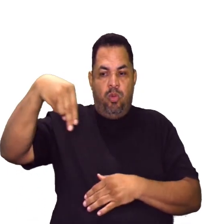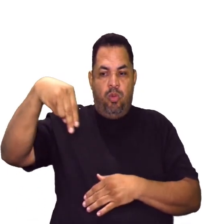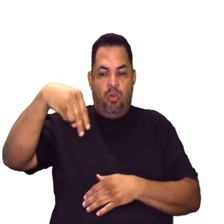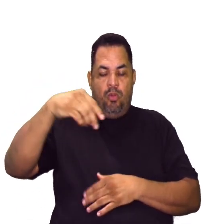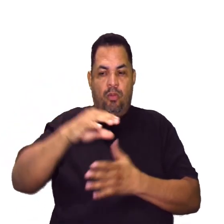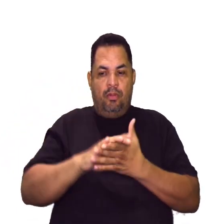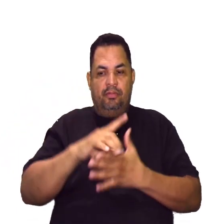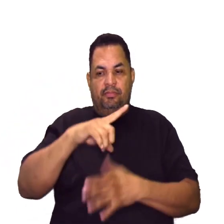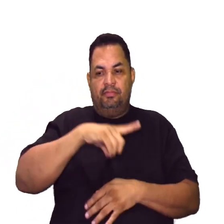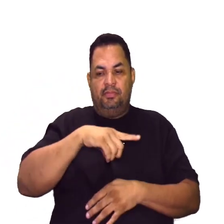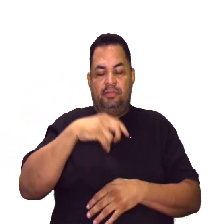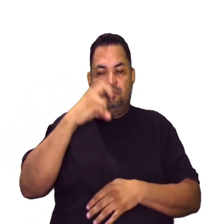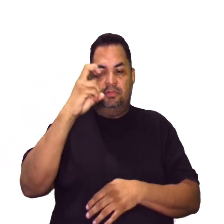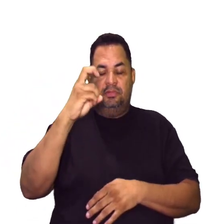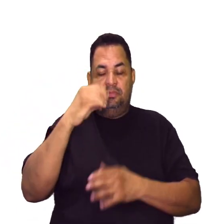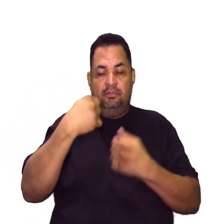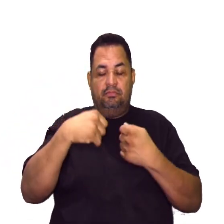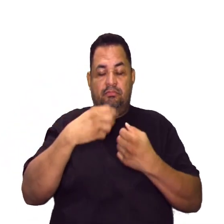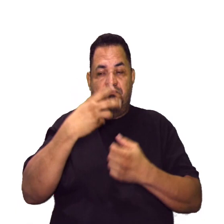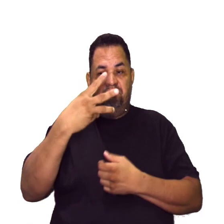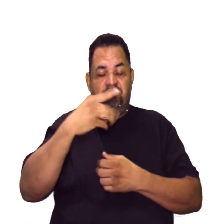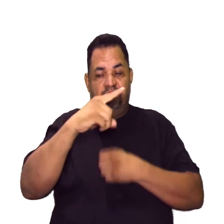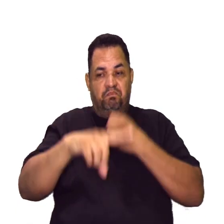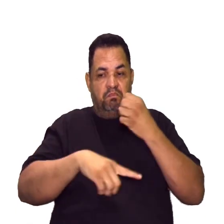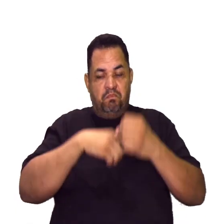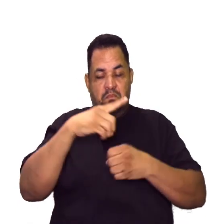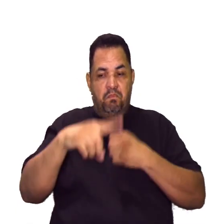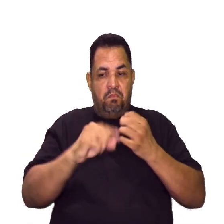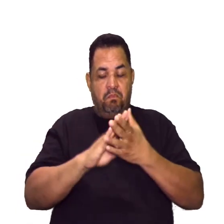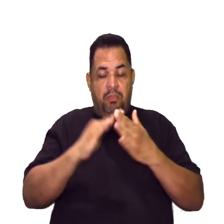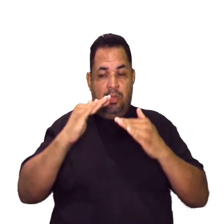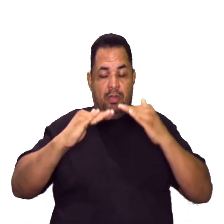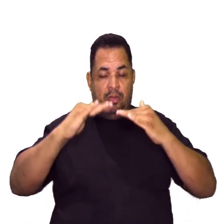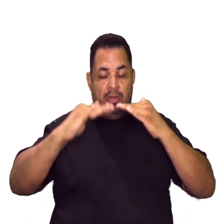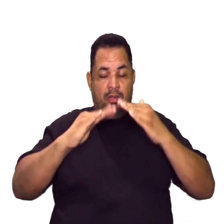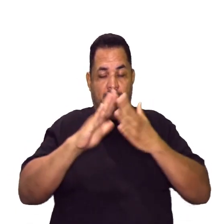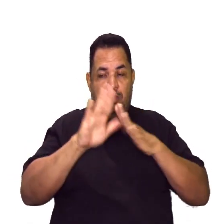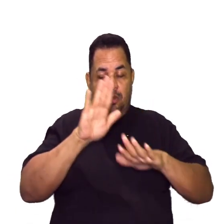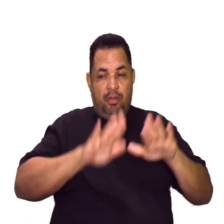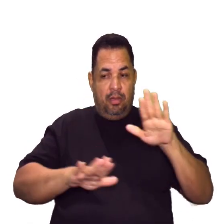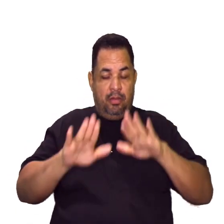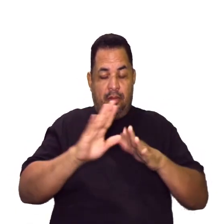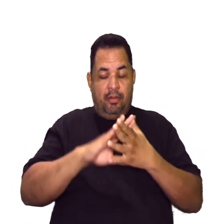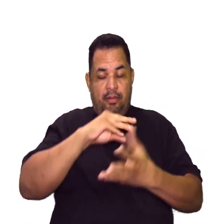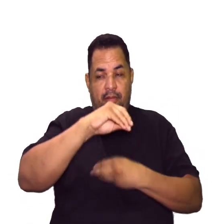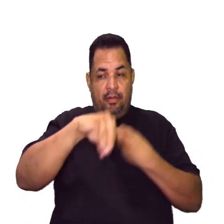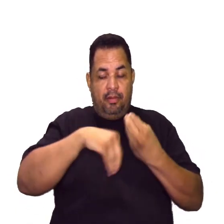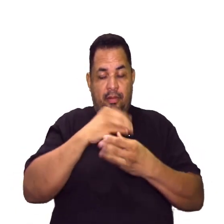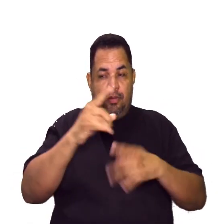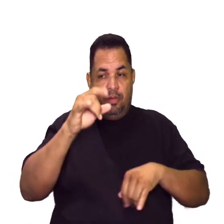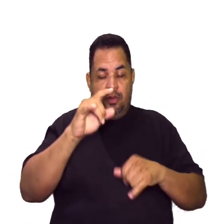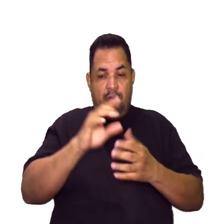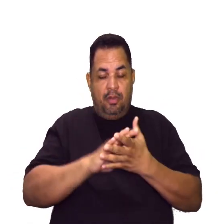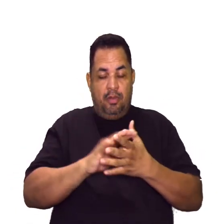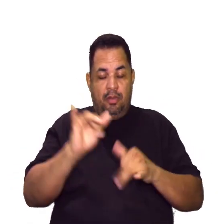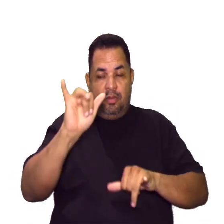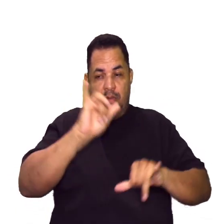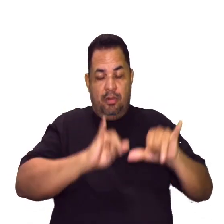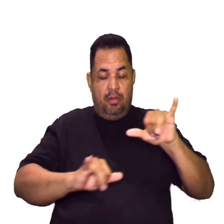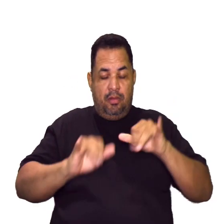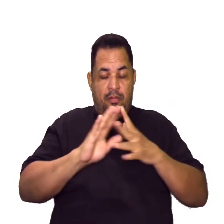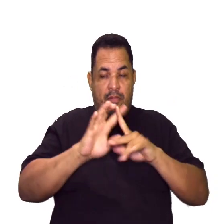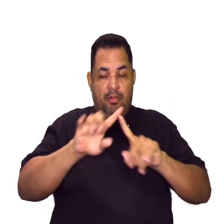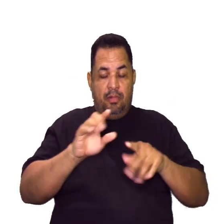que tem 5, mas precisa de 3 elétrons para se estabilizar. Depende do composto, mas você só